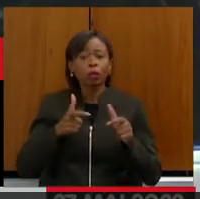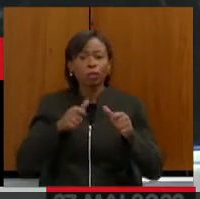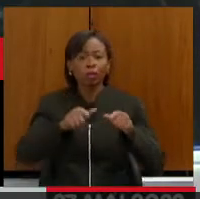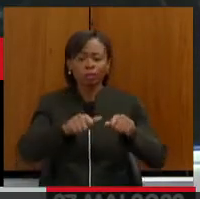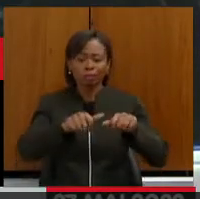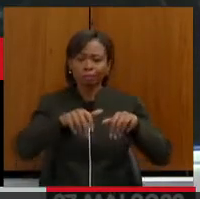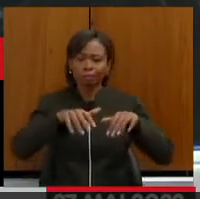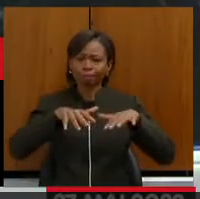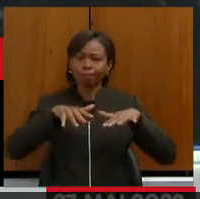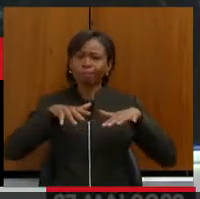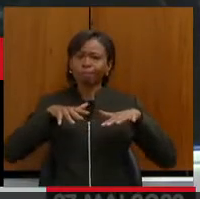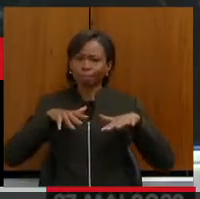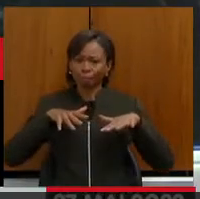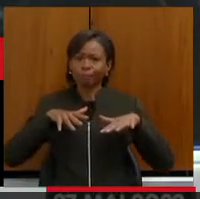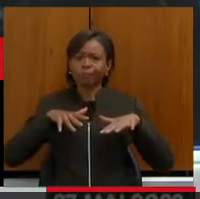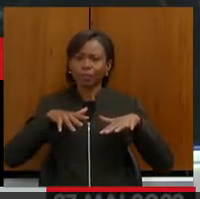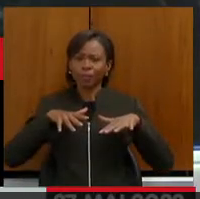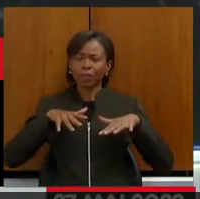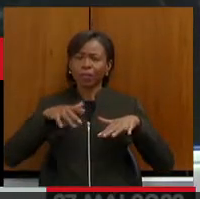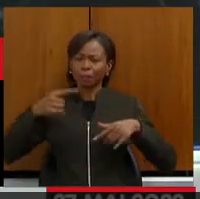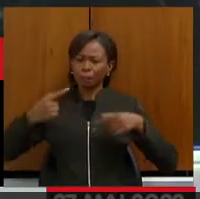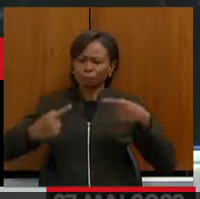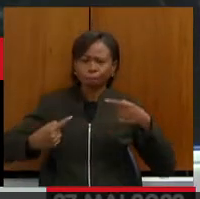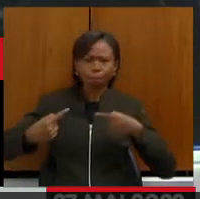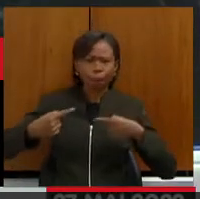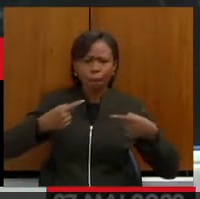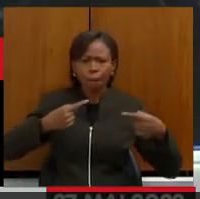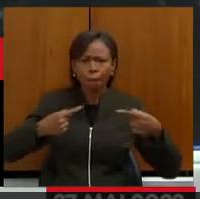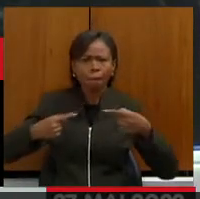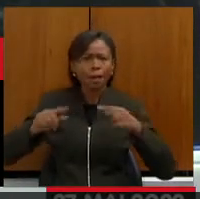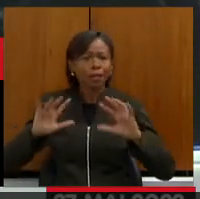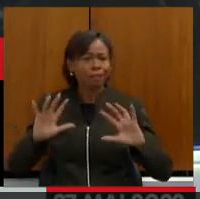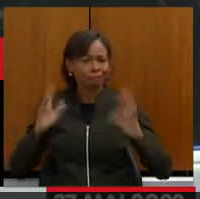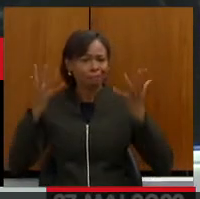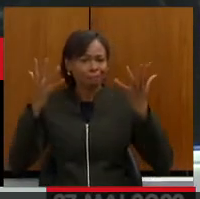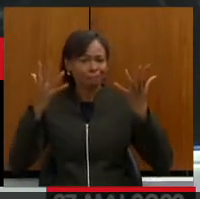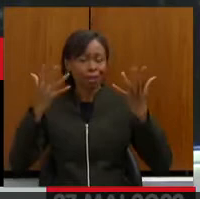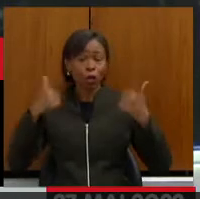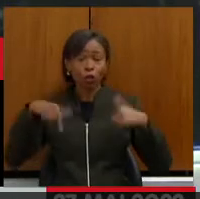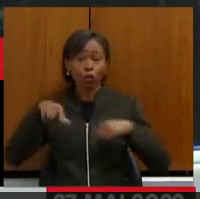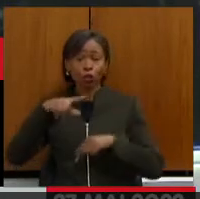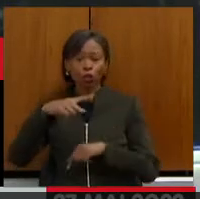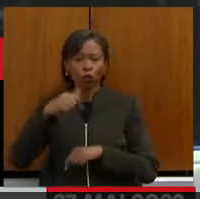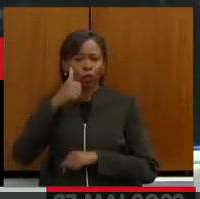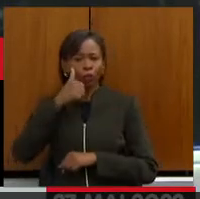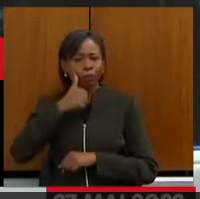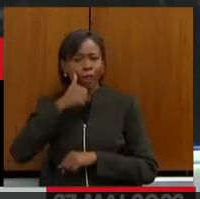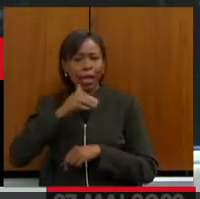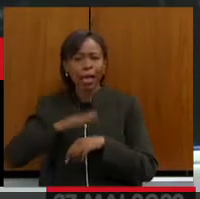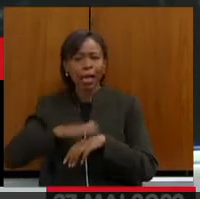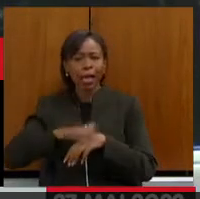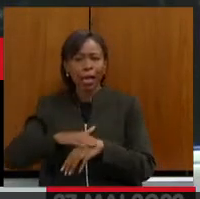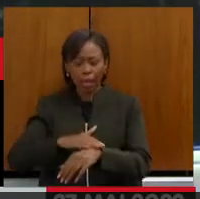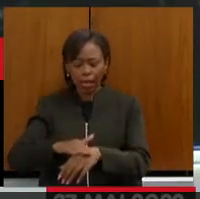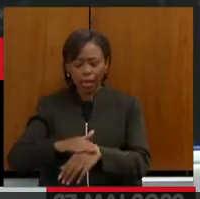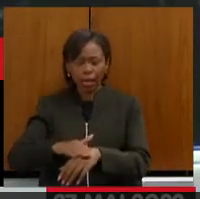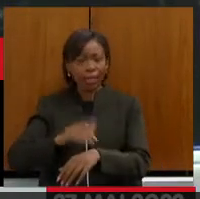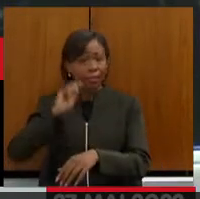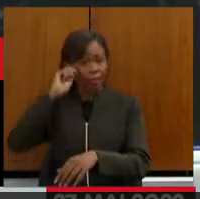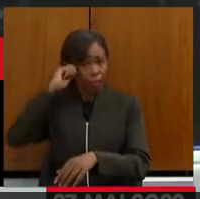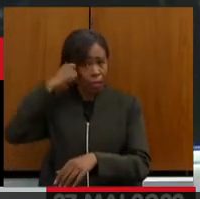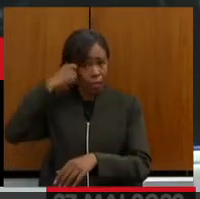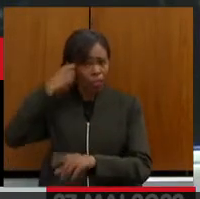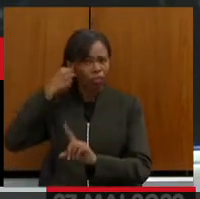denunciando Mais também sempre celebrando nós negros e negras aprendemos a lutar na festa